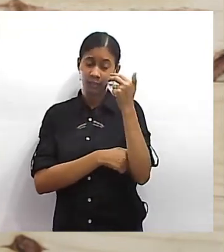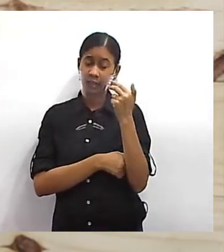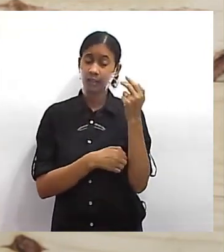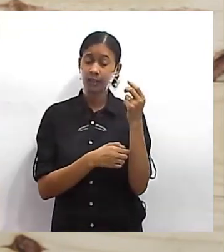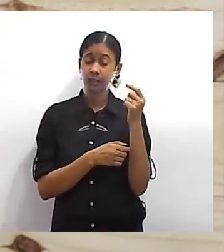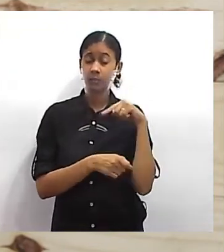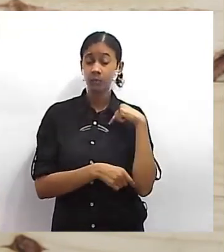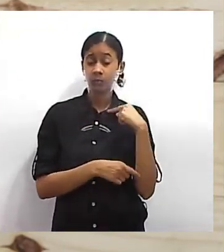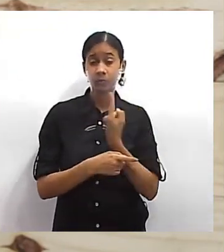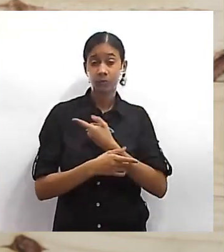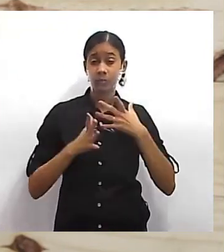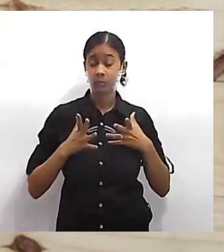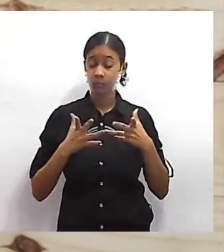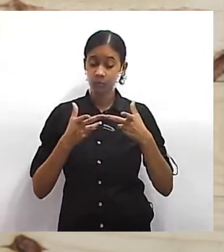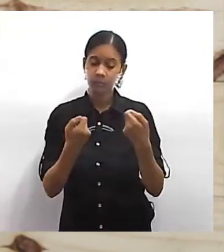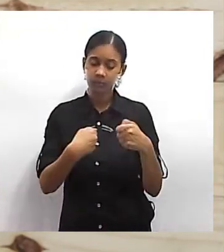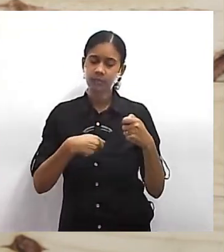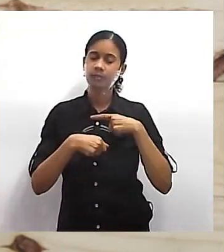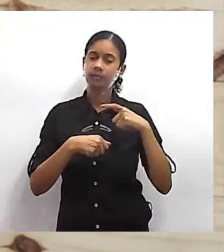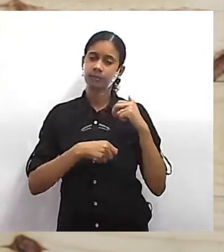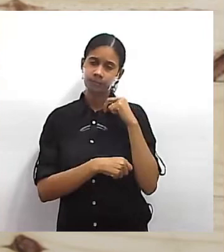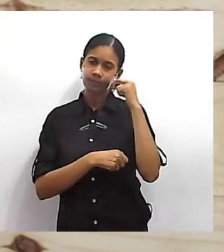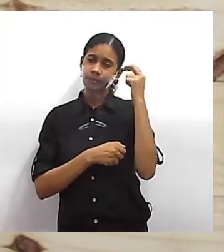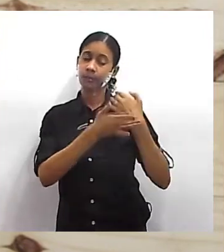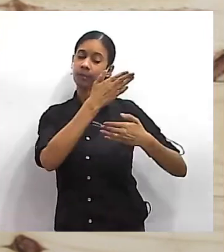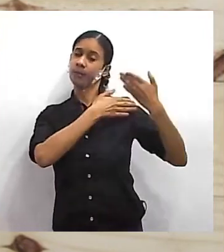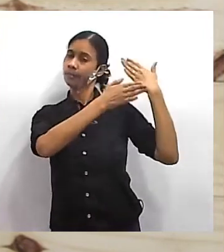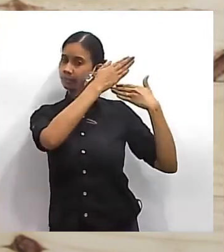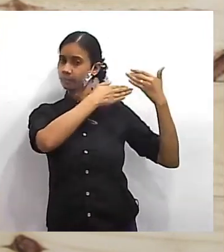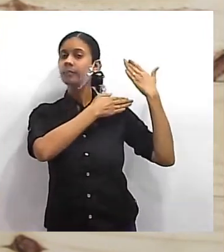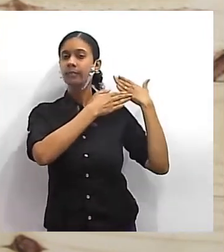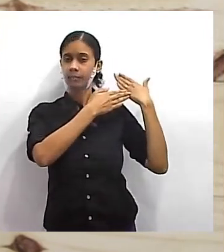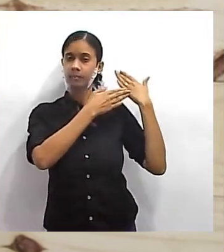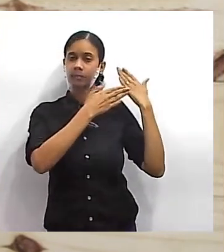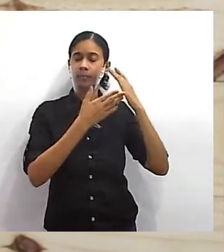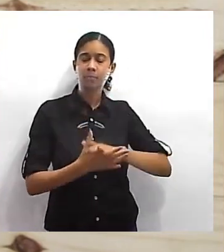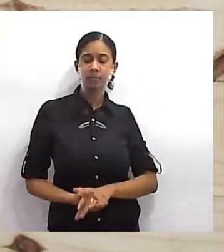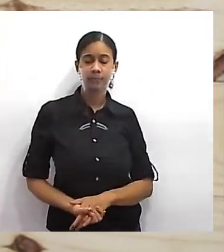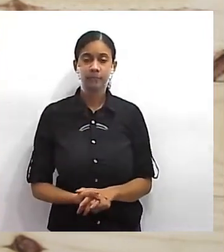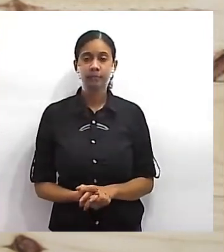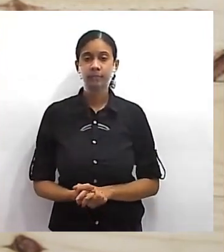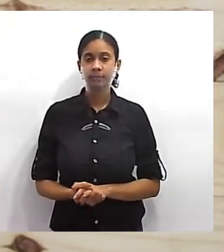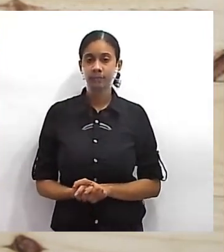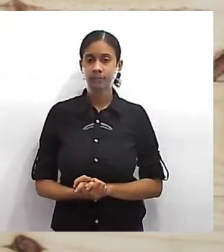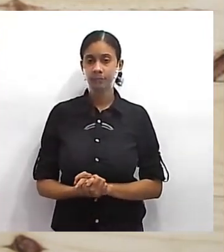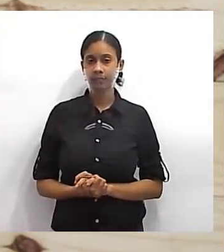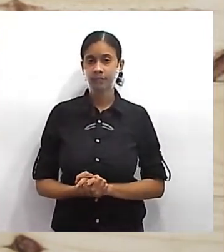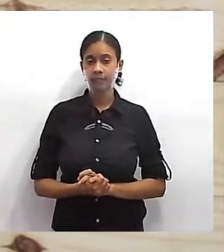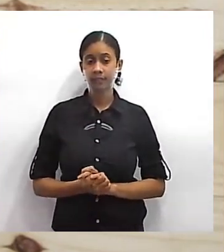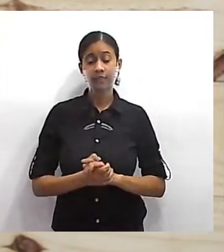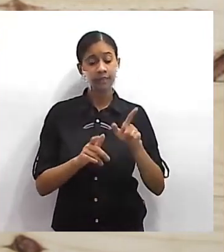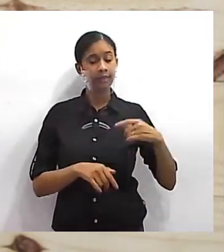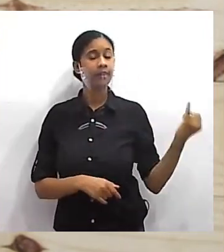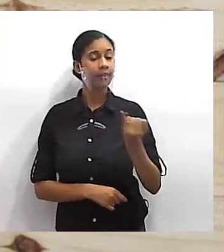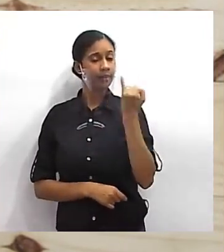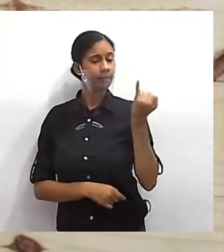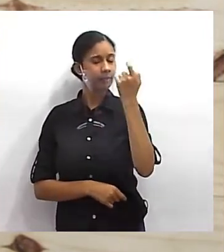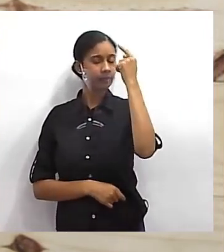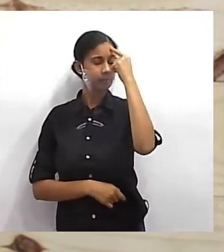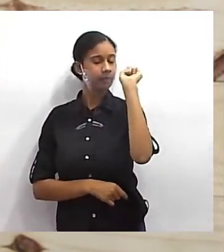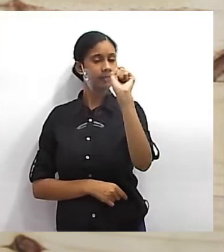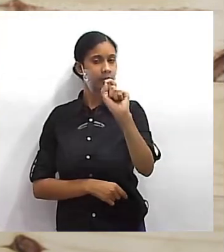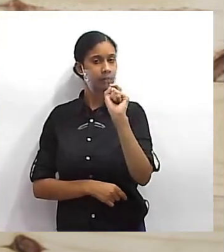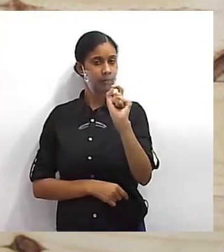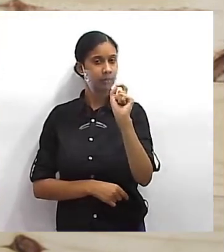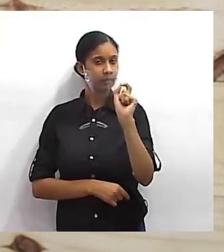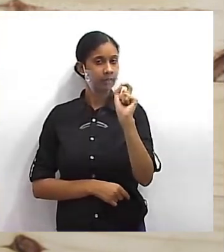se envergonhar dele. Dando continuidade, né, é importante pensar que, dessa forma, a